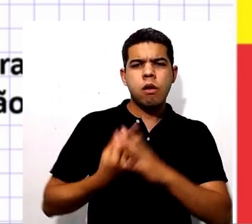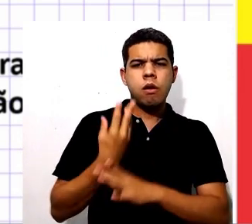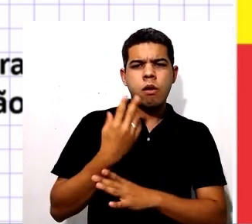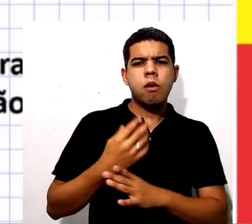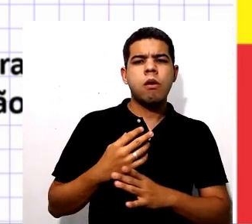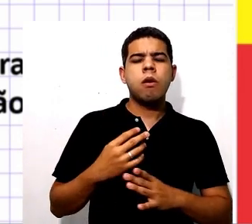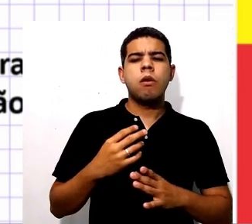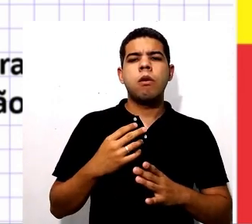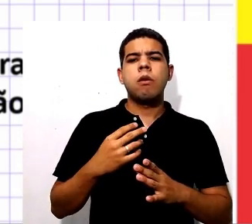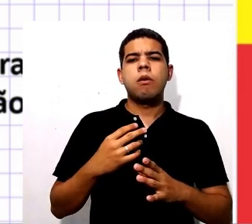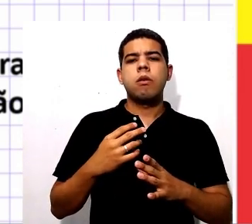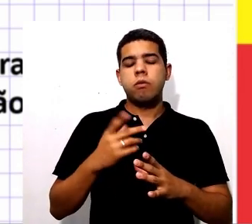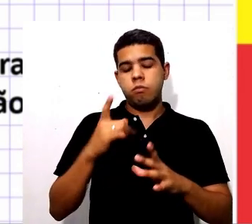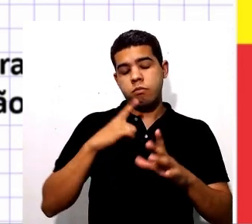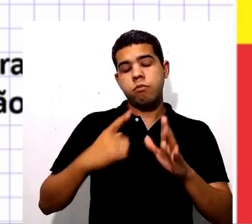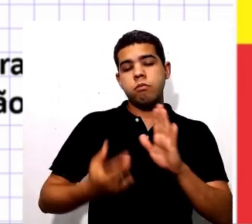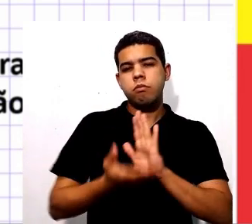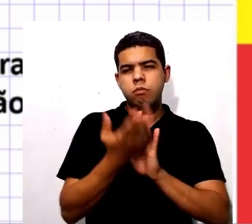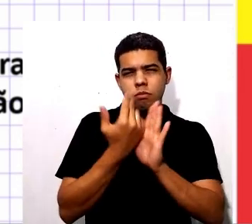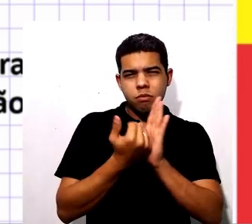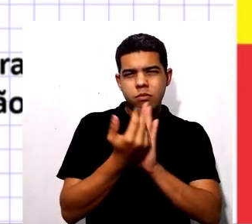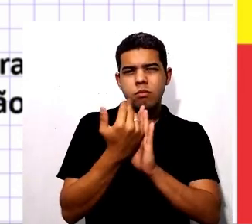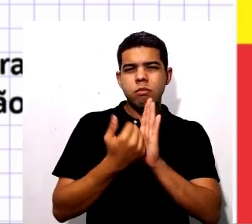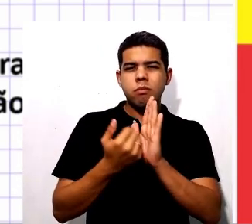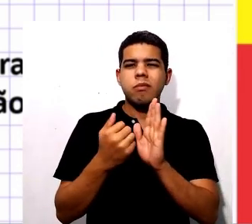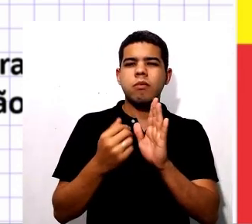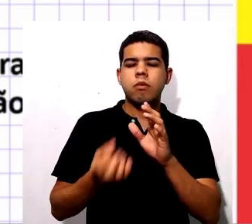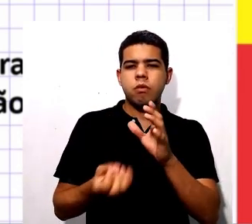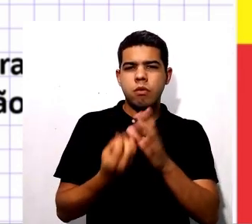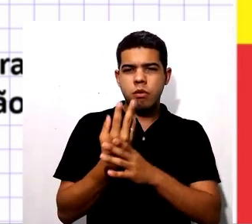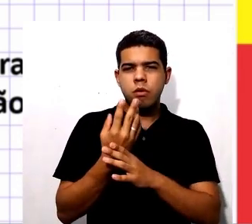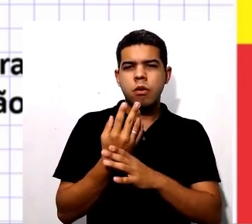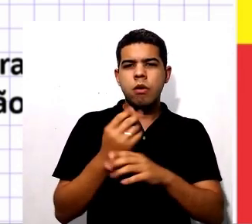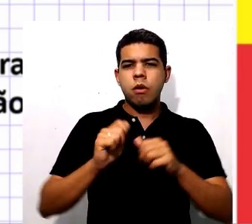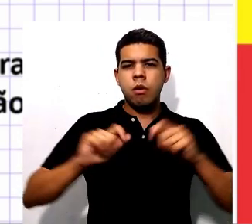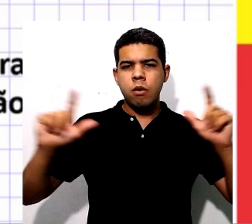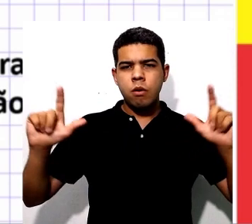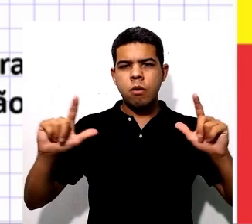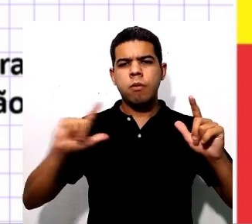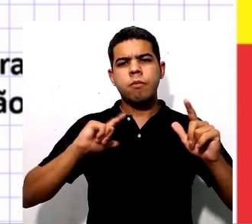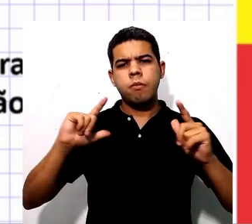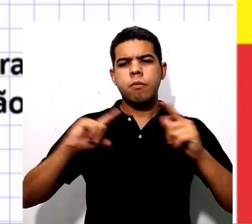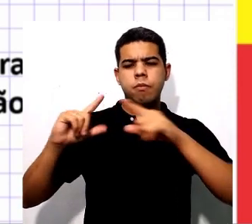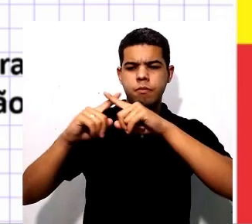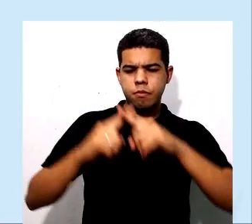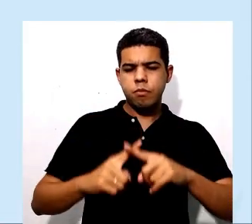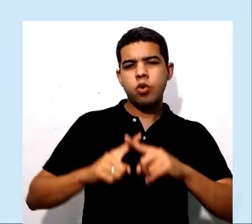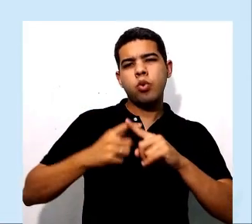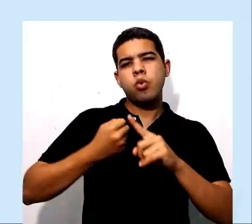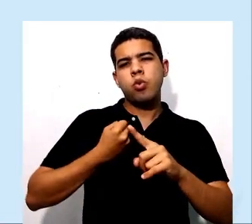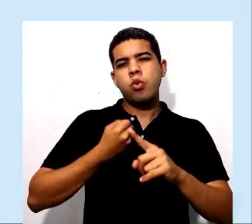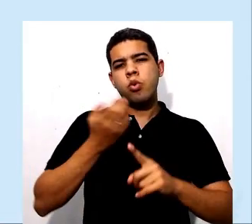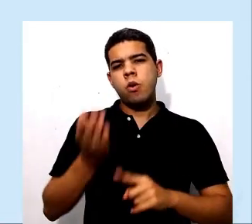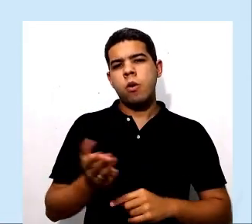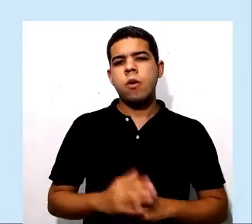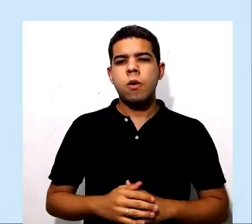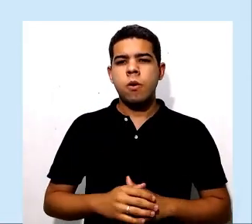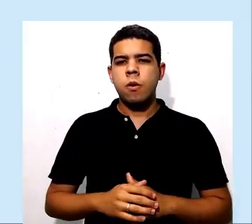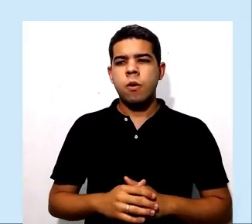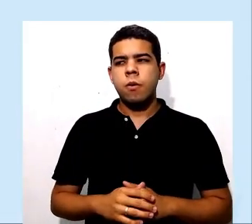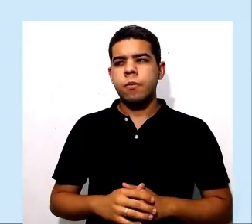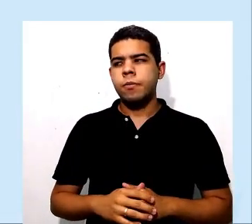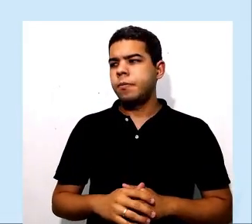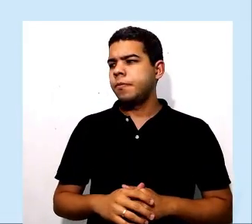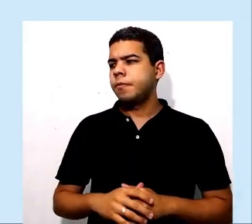figura ampliada. E todos os lados são multiplicados por este número. Então, vou acrescentar o seguinte. Se um